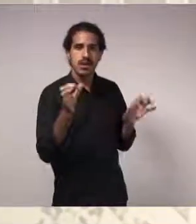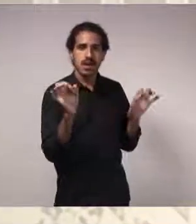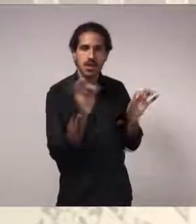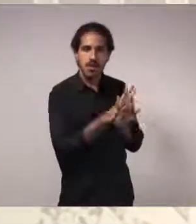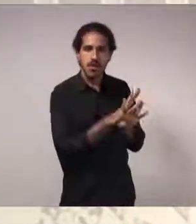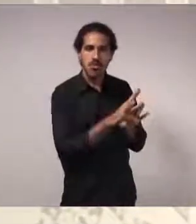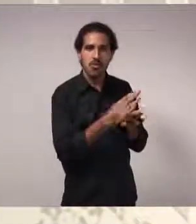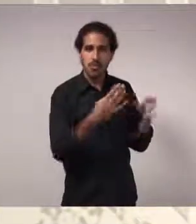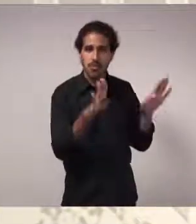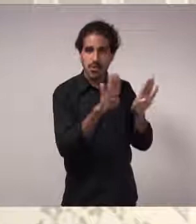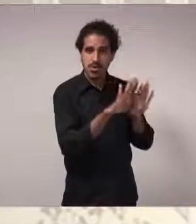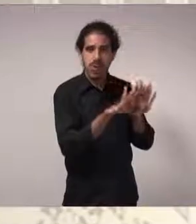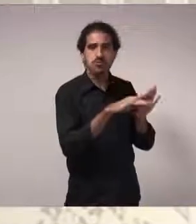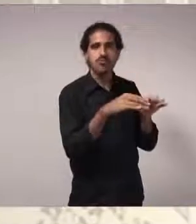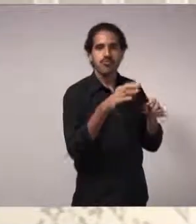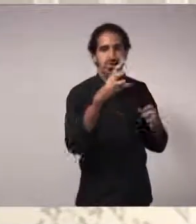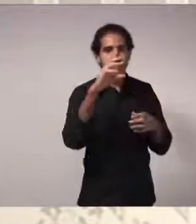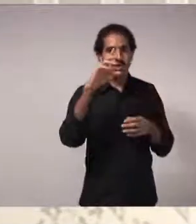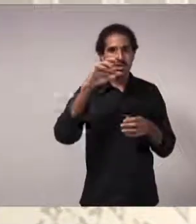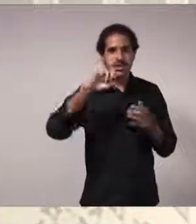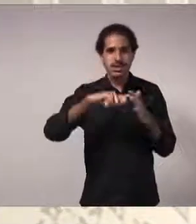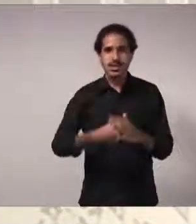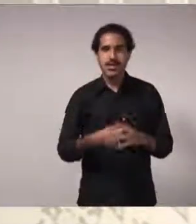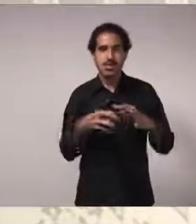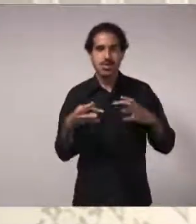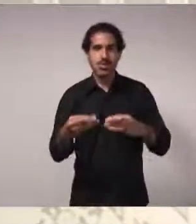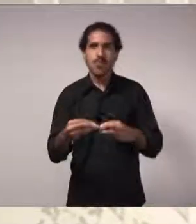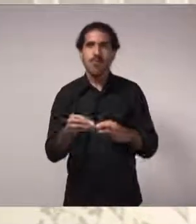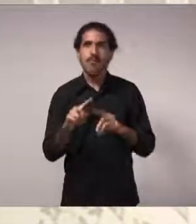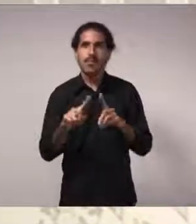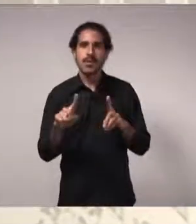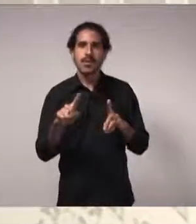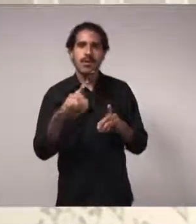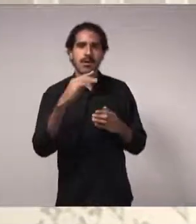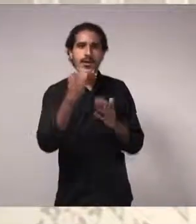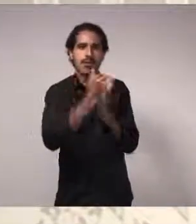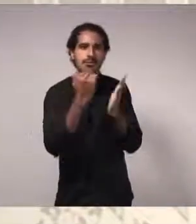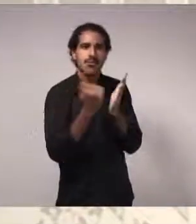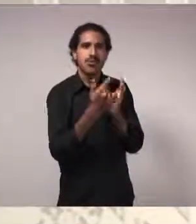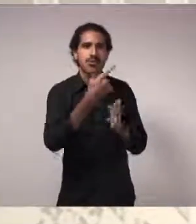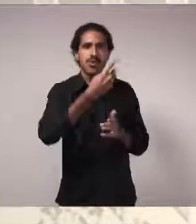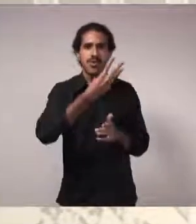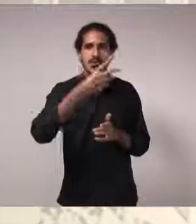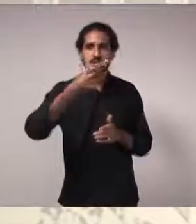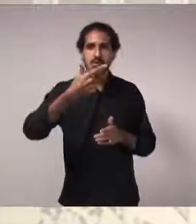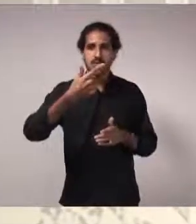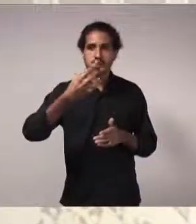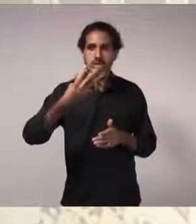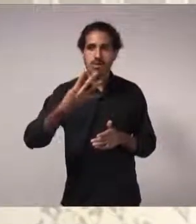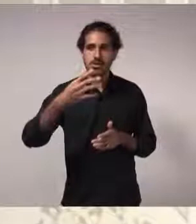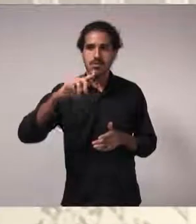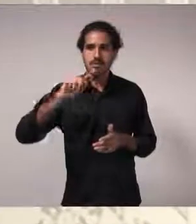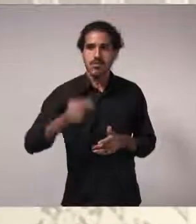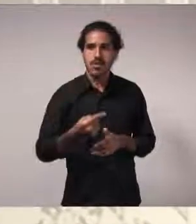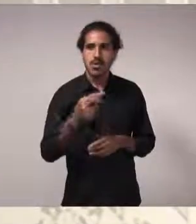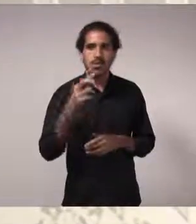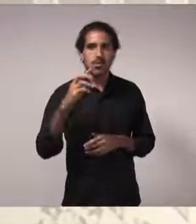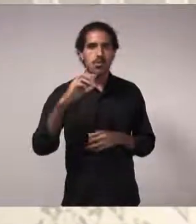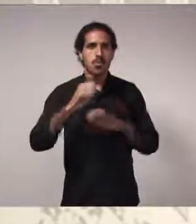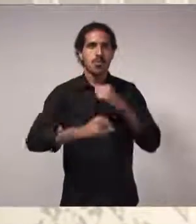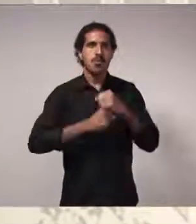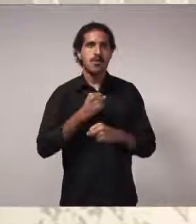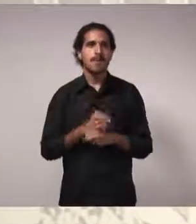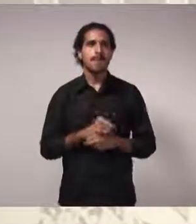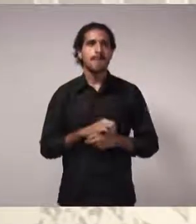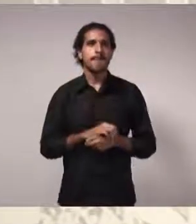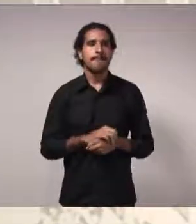para atuar nas cargas 24 horas. Mais uma redução de 324 mil por ano, aproximadamente. Esse gráfico é simplesmente